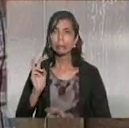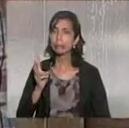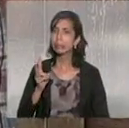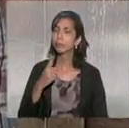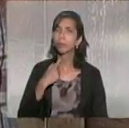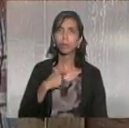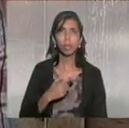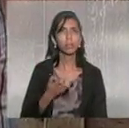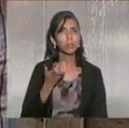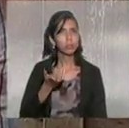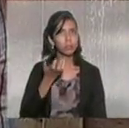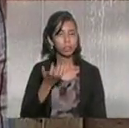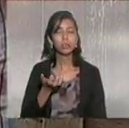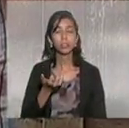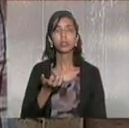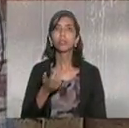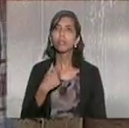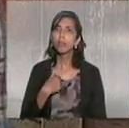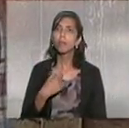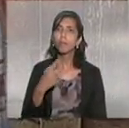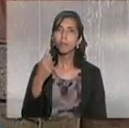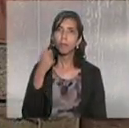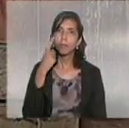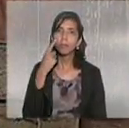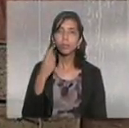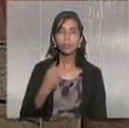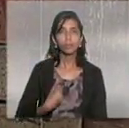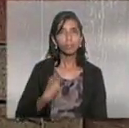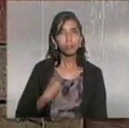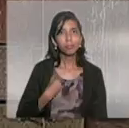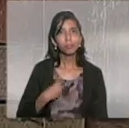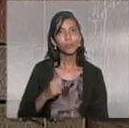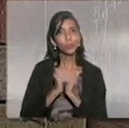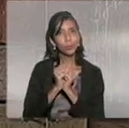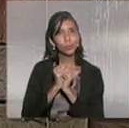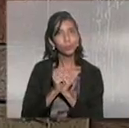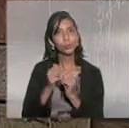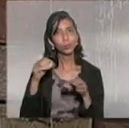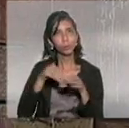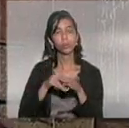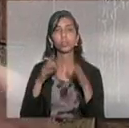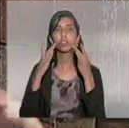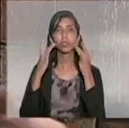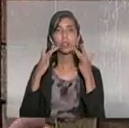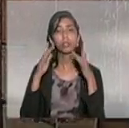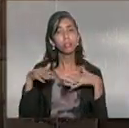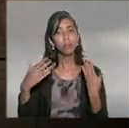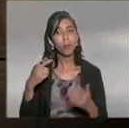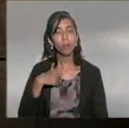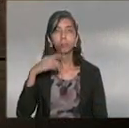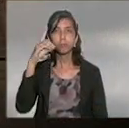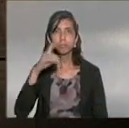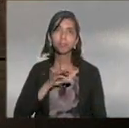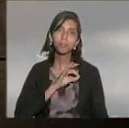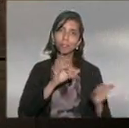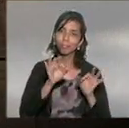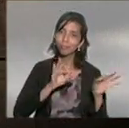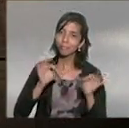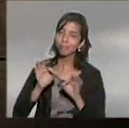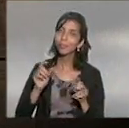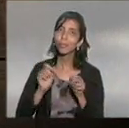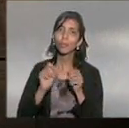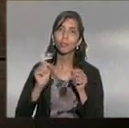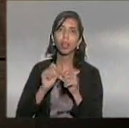sempre quis estar dentro do teatro. Então eu dirigia peças na escola,